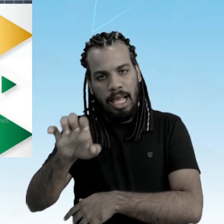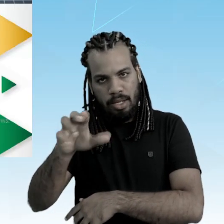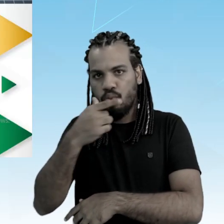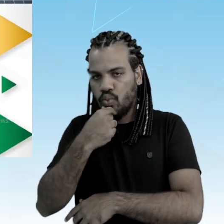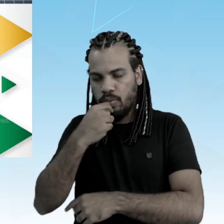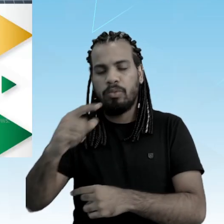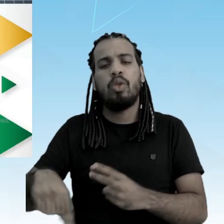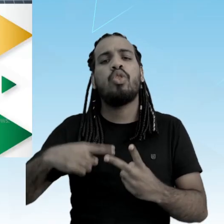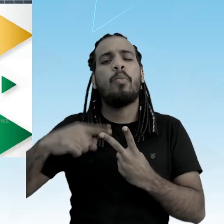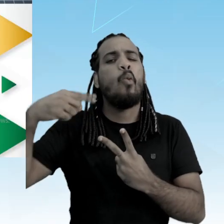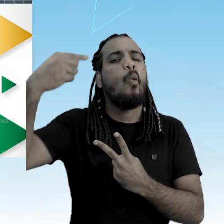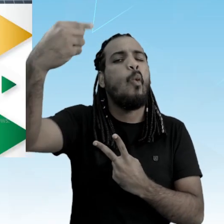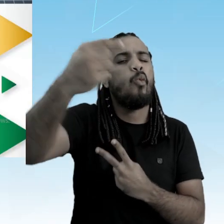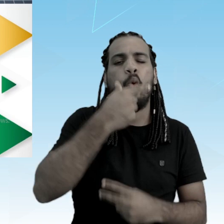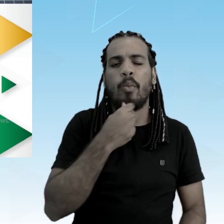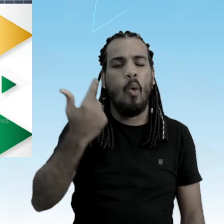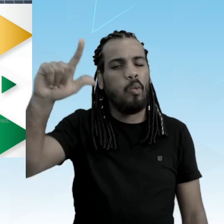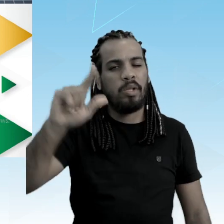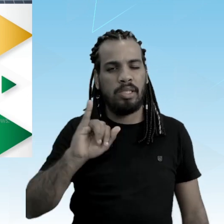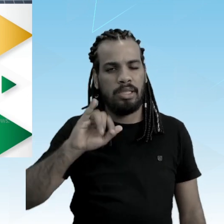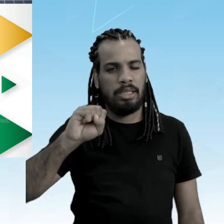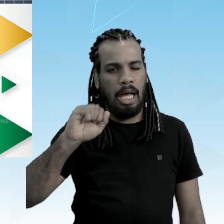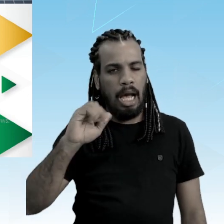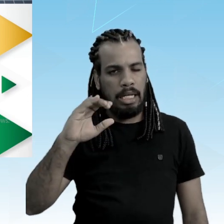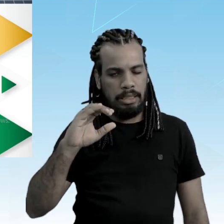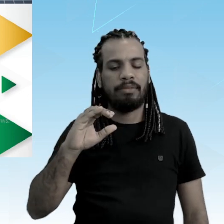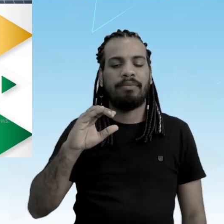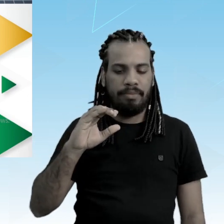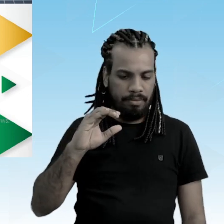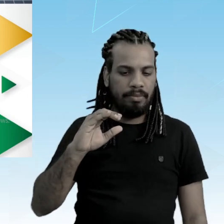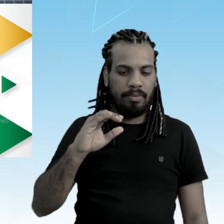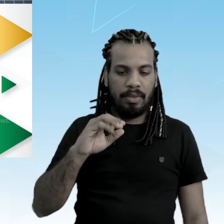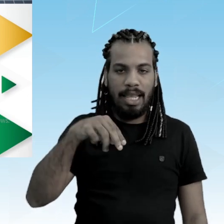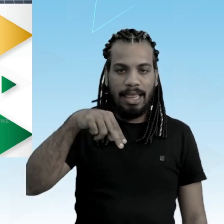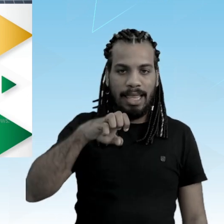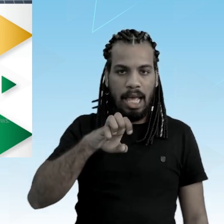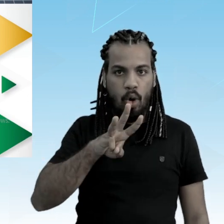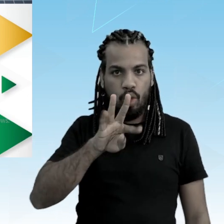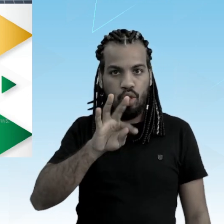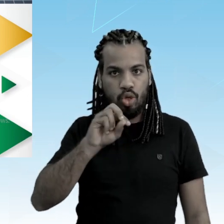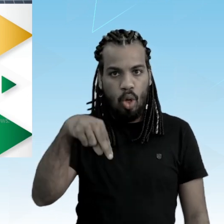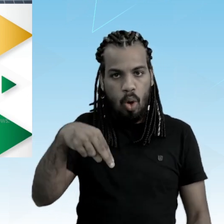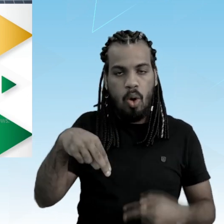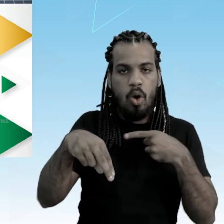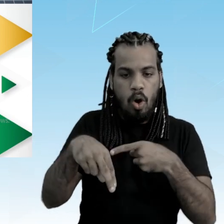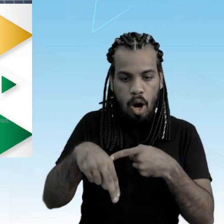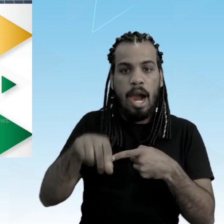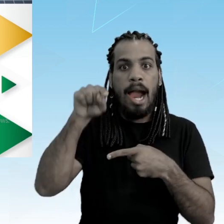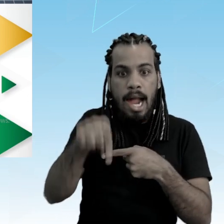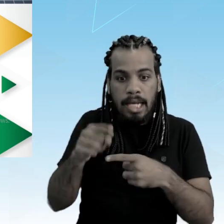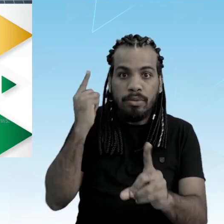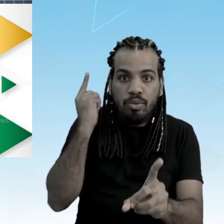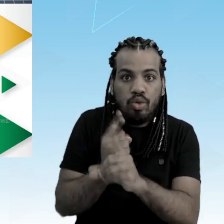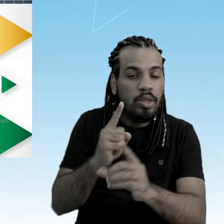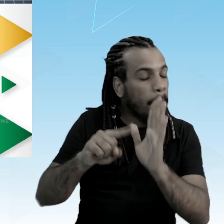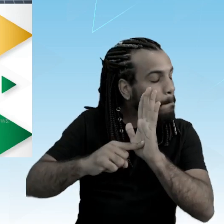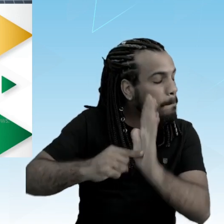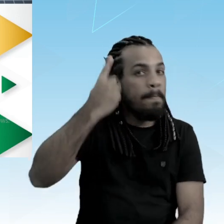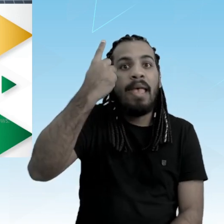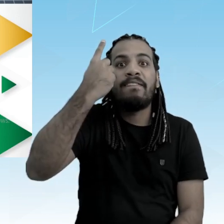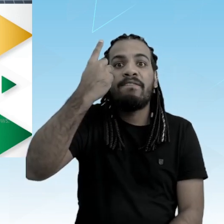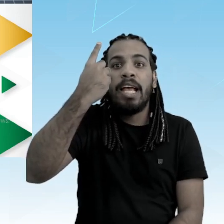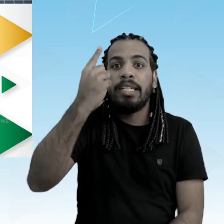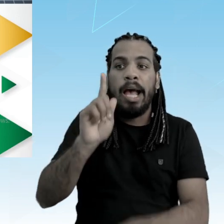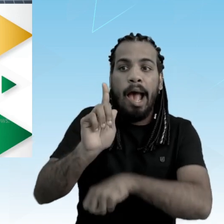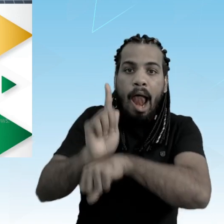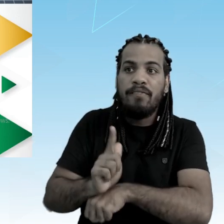longo dos séculos. E, no entanto, foi justamente Newton que conseguiu calcular pela primeira vez a